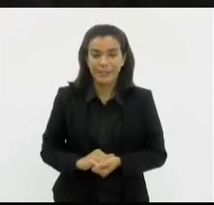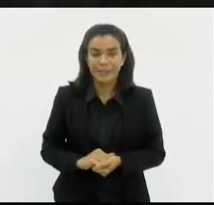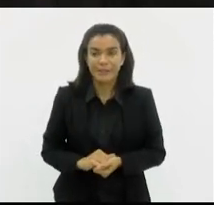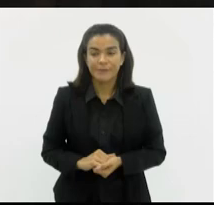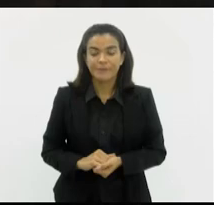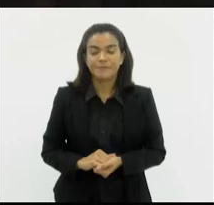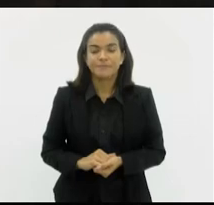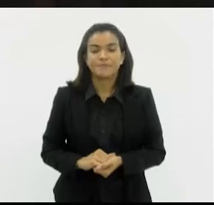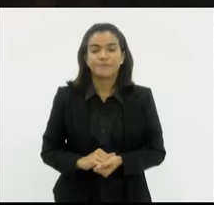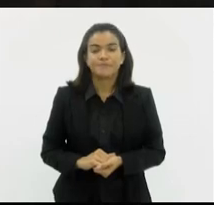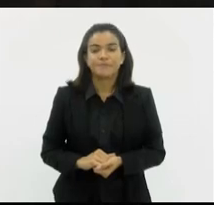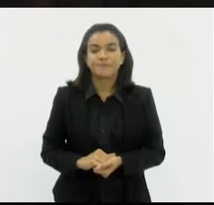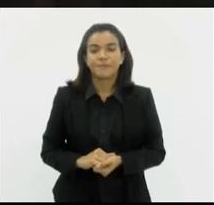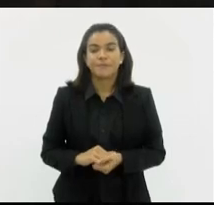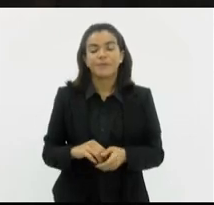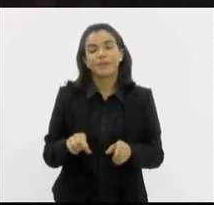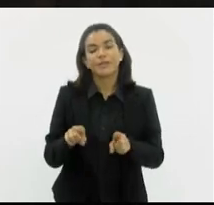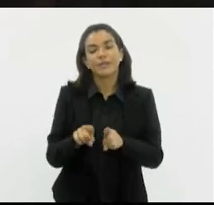temos